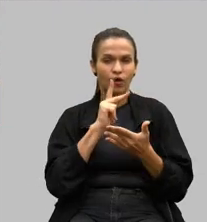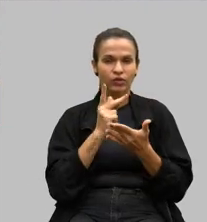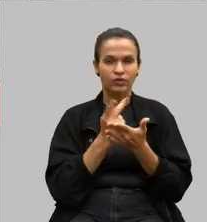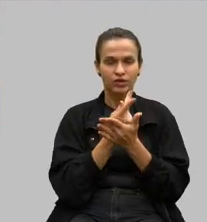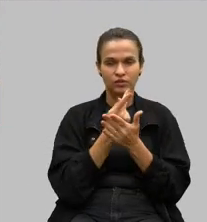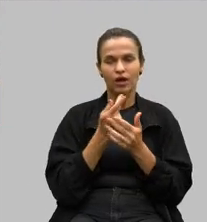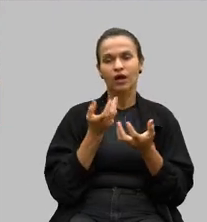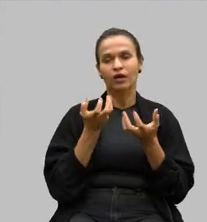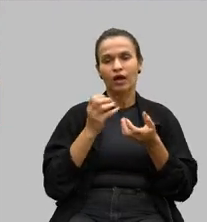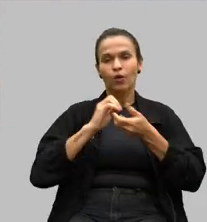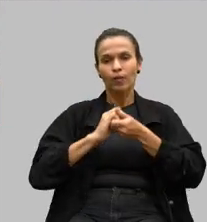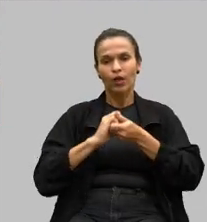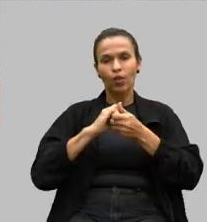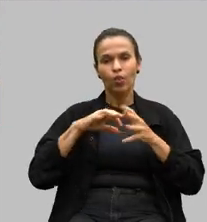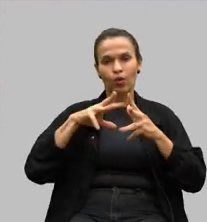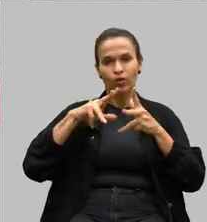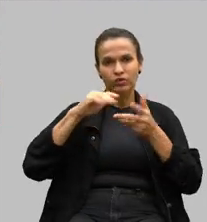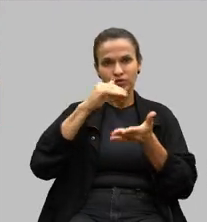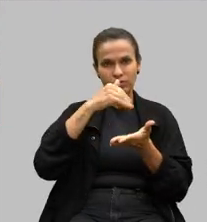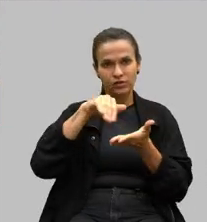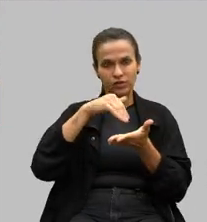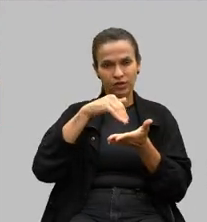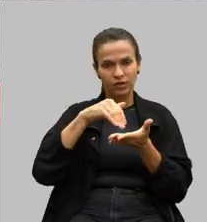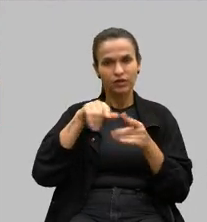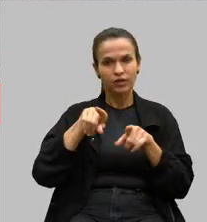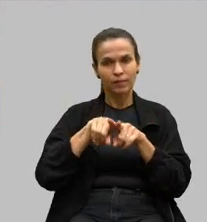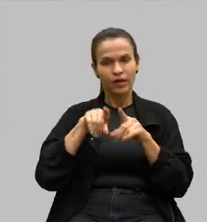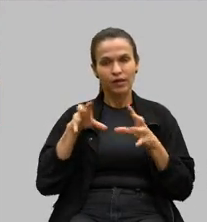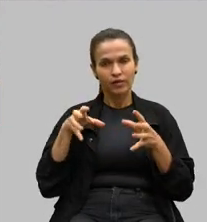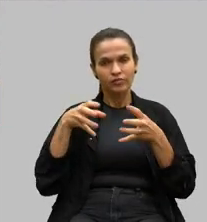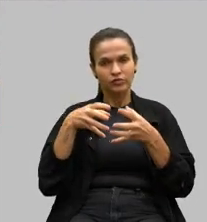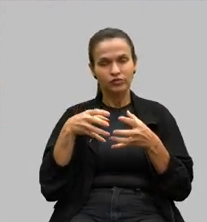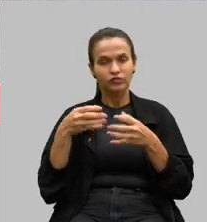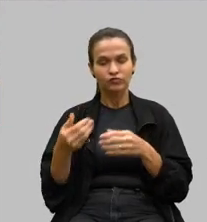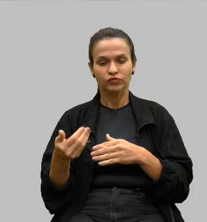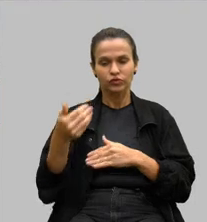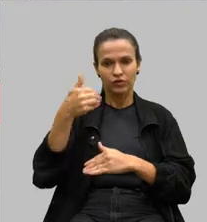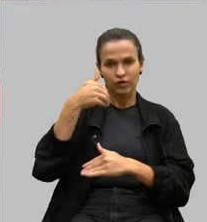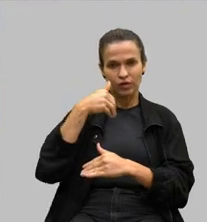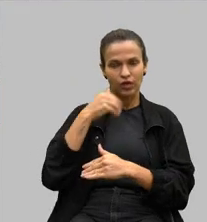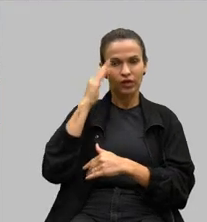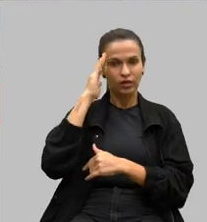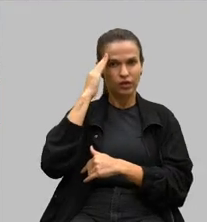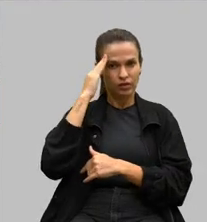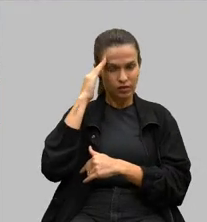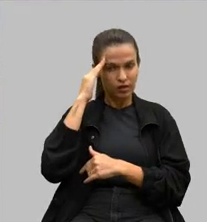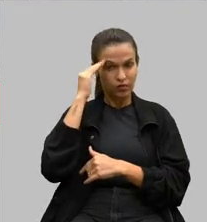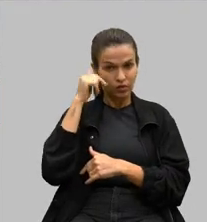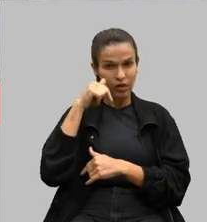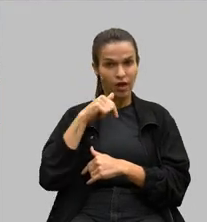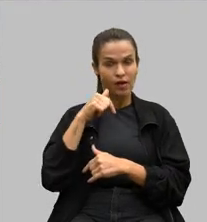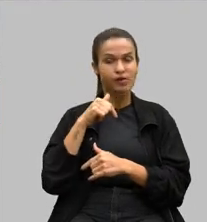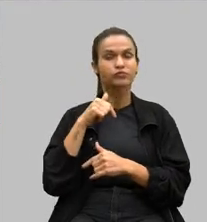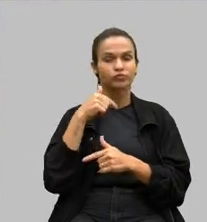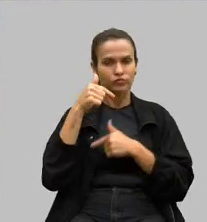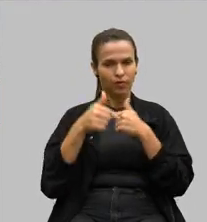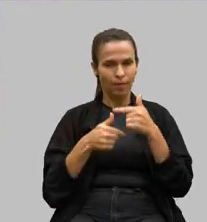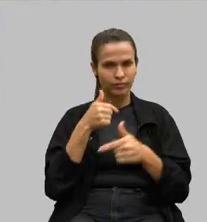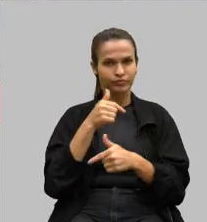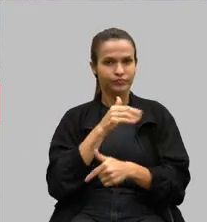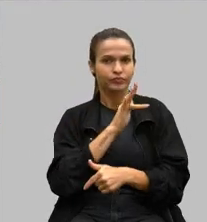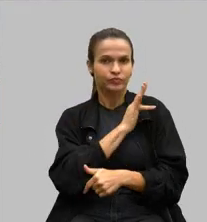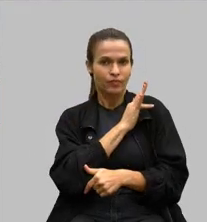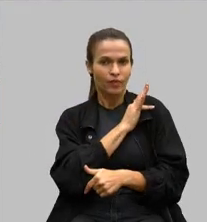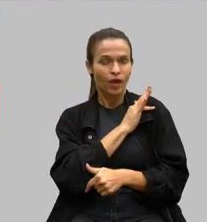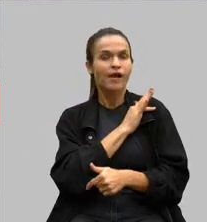todos os secretários e secretárias e suas equipes que vieram aqui entendendo que essa era uma atividade de fiscalização e